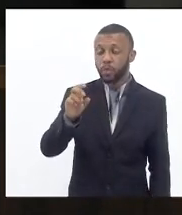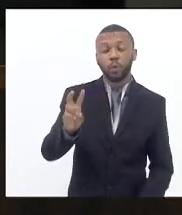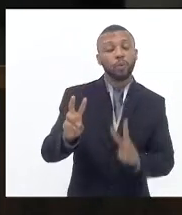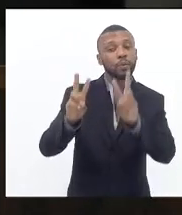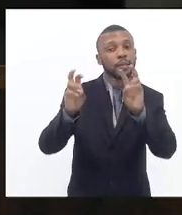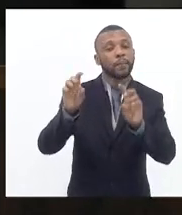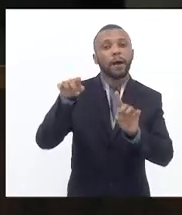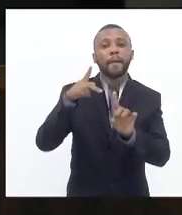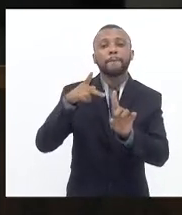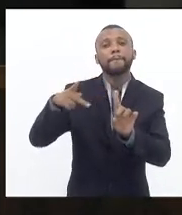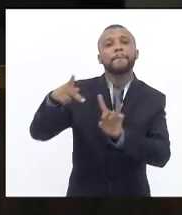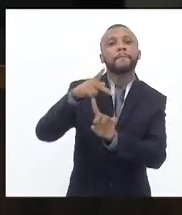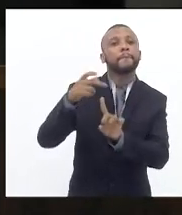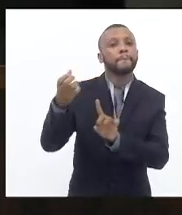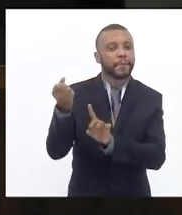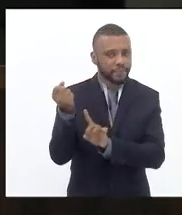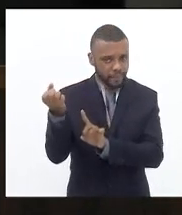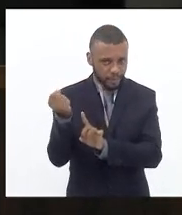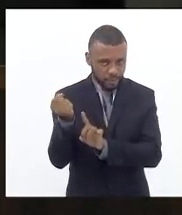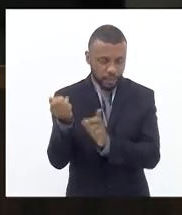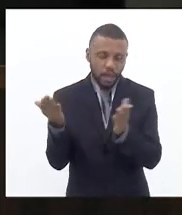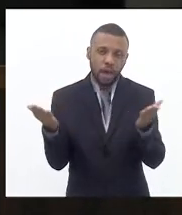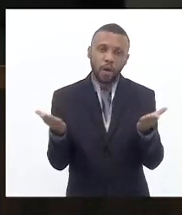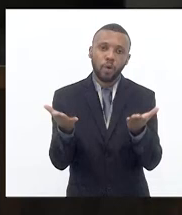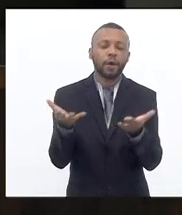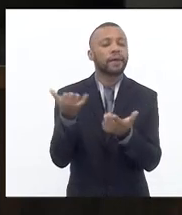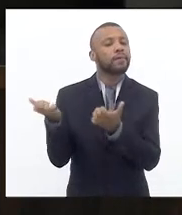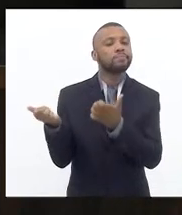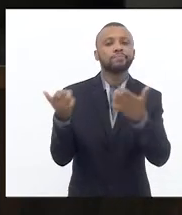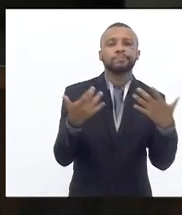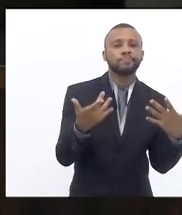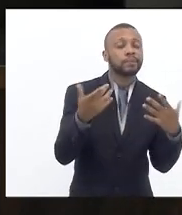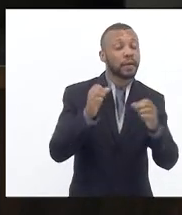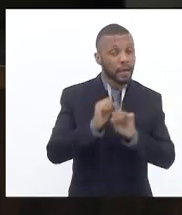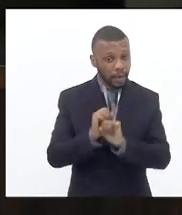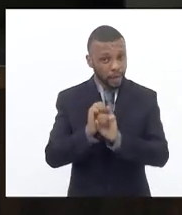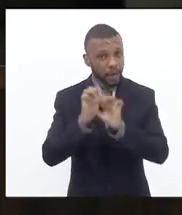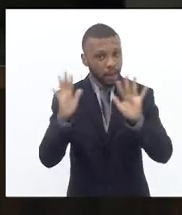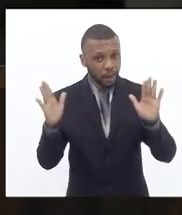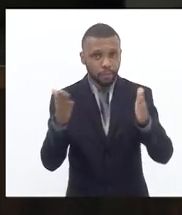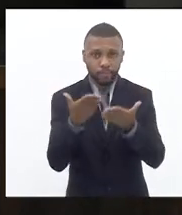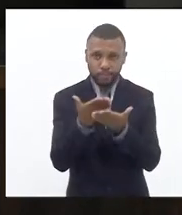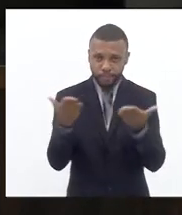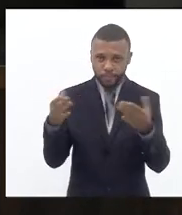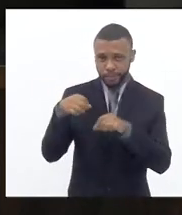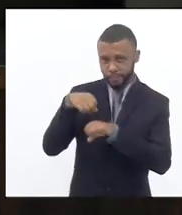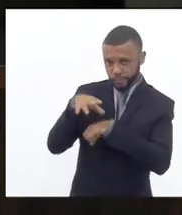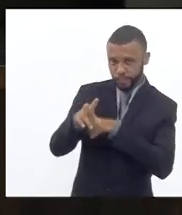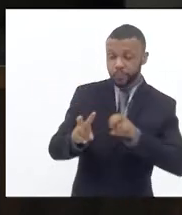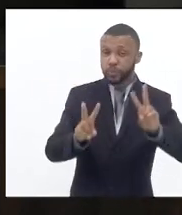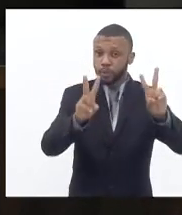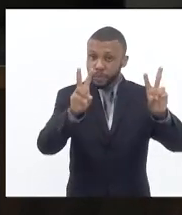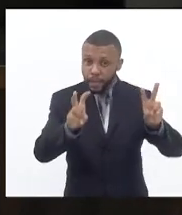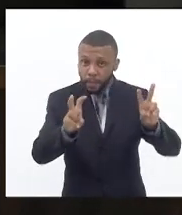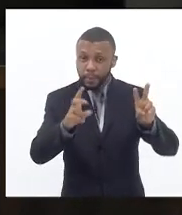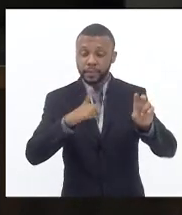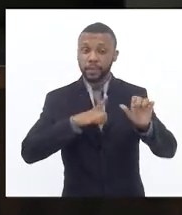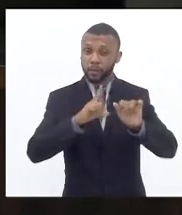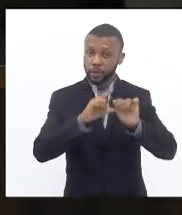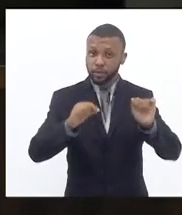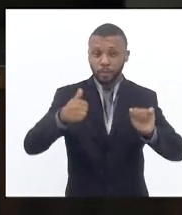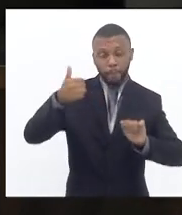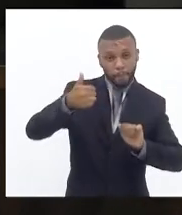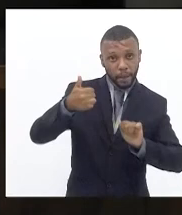Previdência eu só queria deixar claro uma questão é sobre o tema que tá previsto no artigo